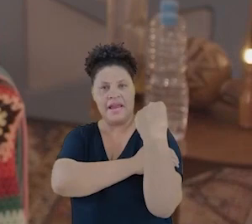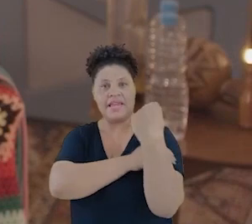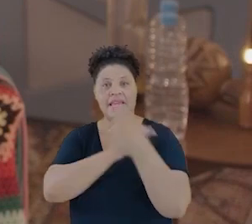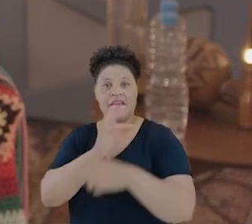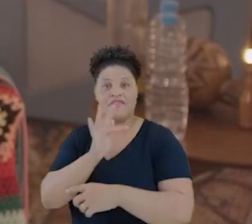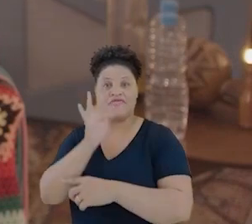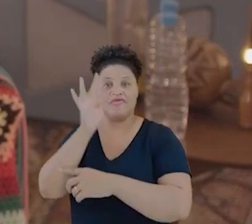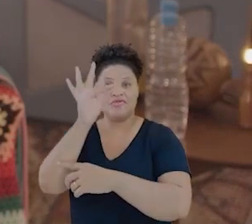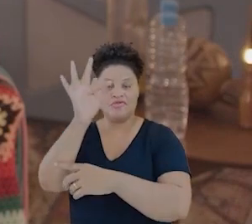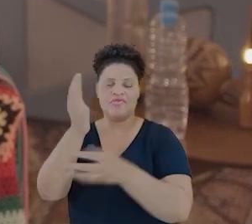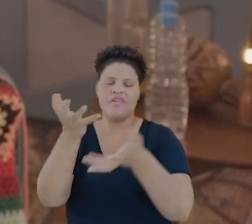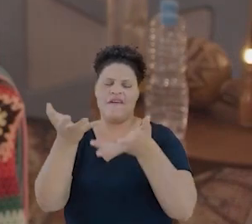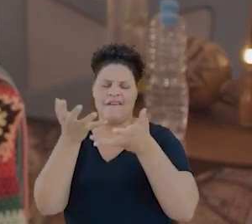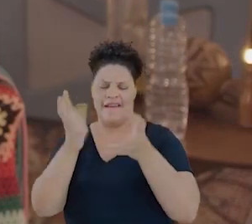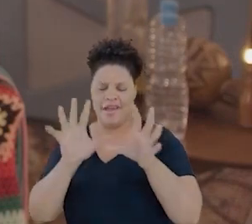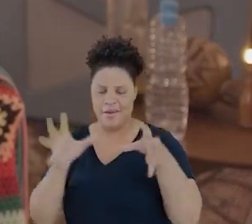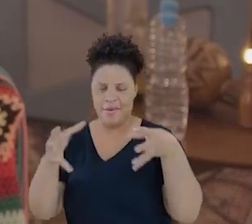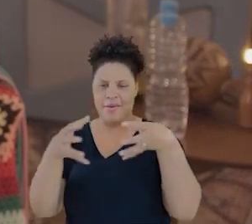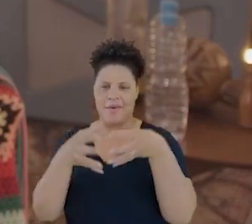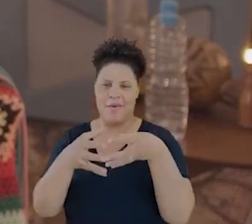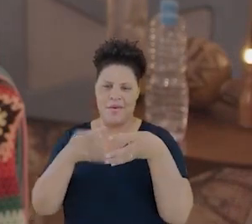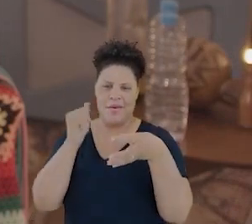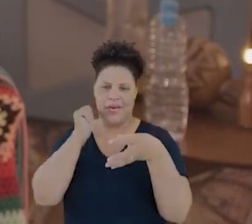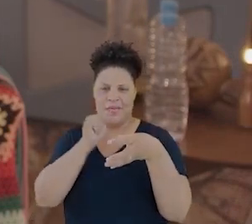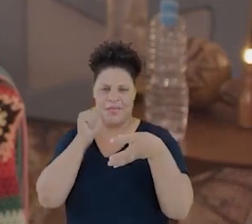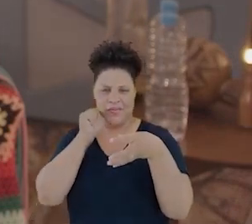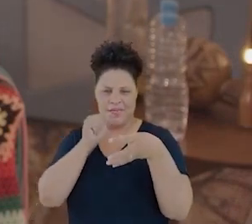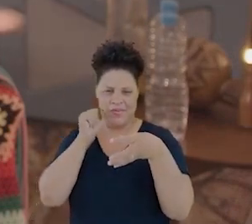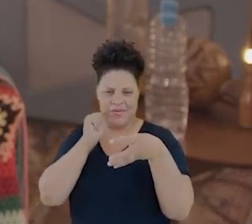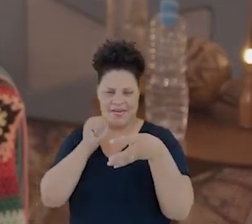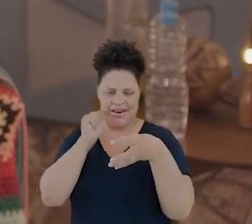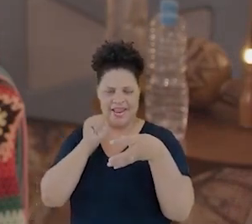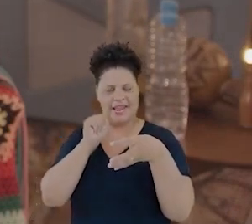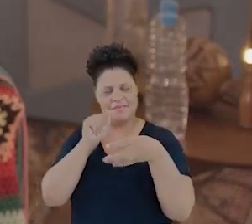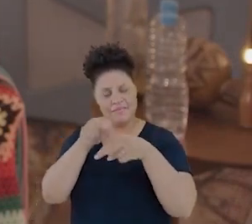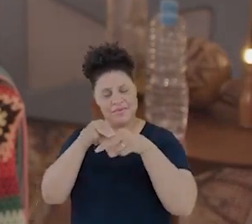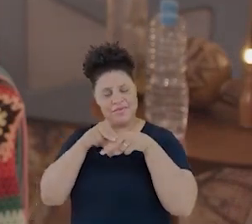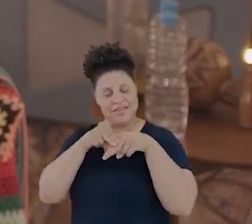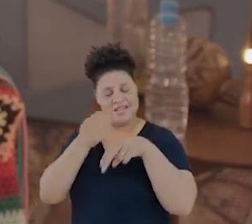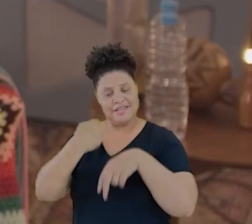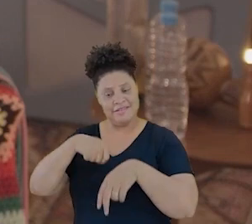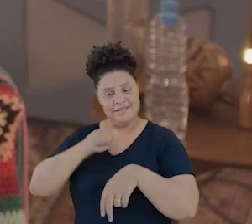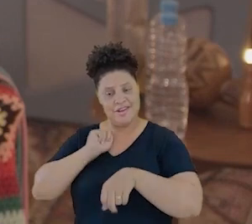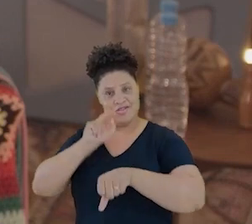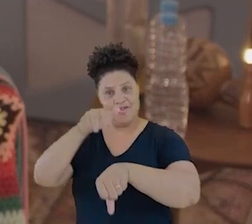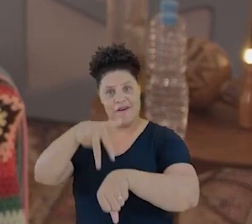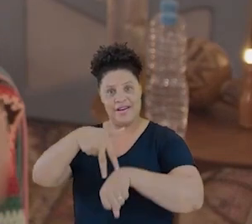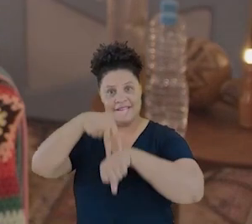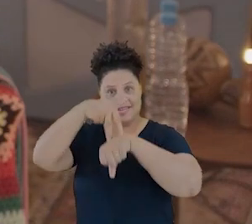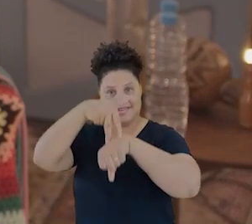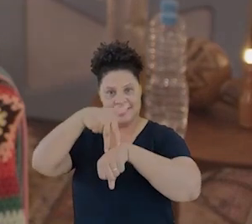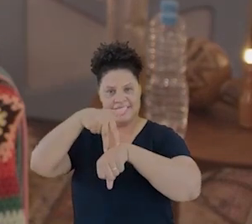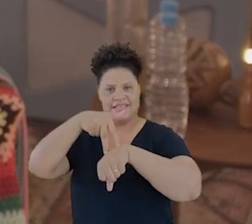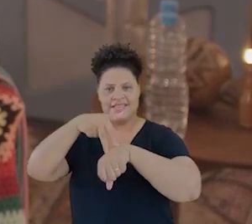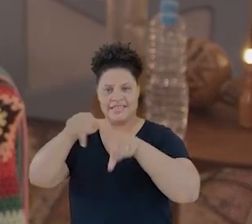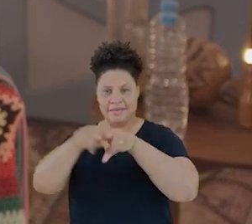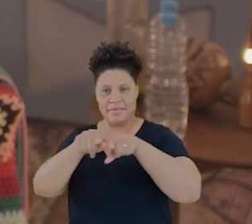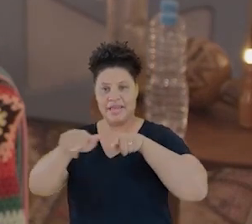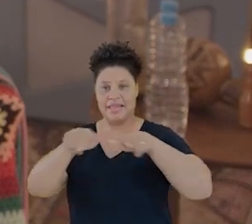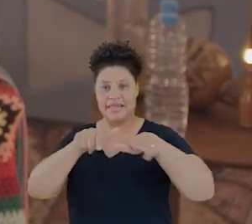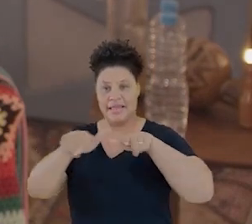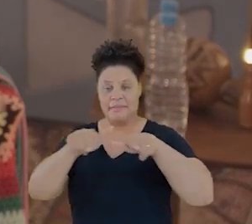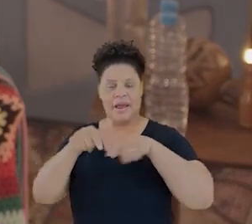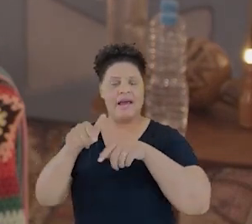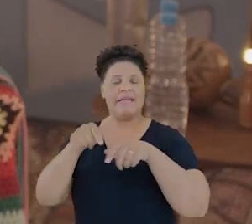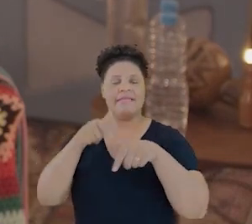futuro, com certeza, o Coco das Manas foi o que me trouxe até aqui, né? Eu já trabalhando como DJ e uni os dois, assim,